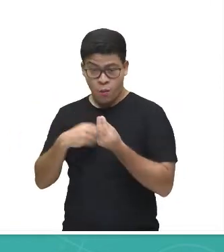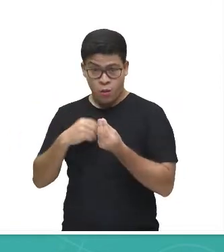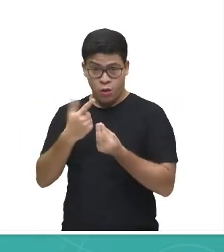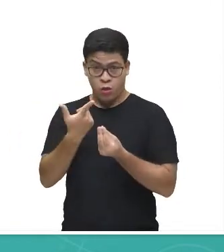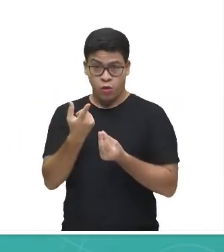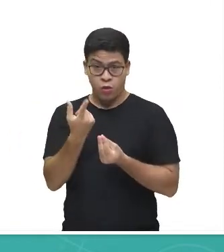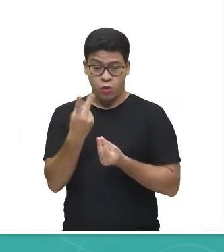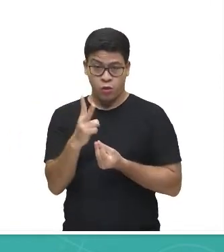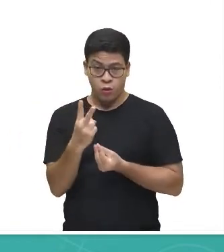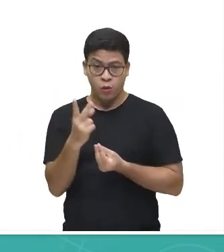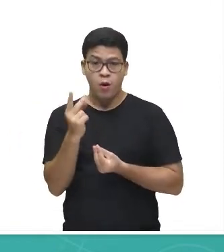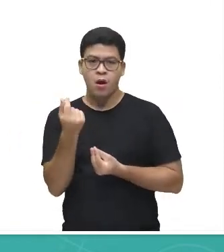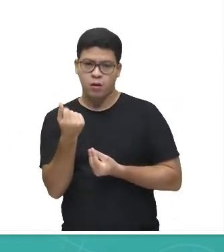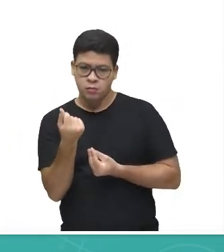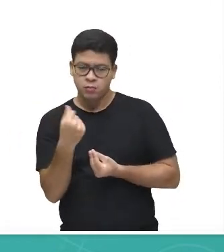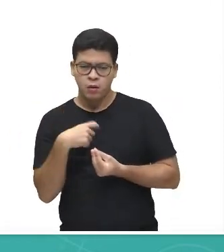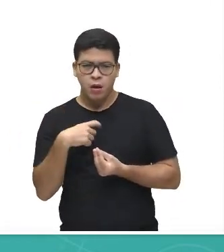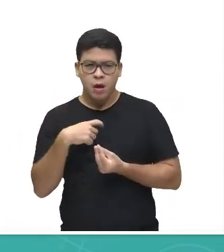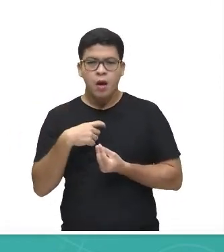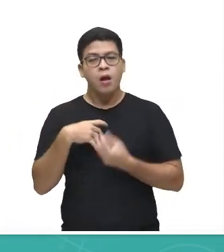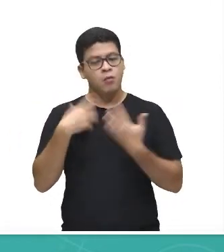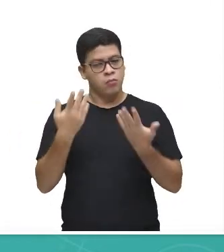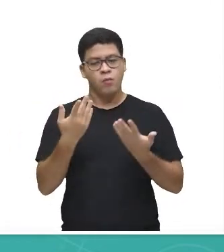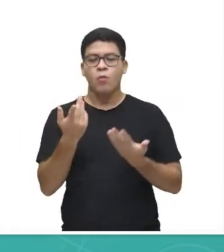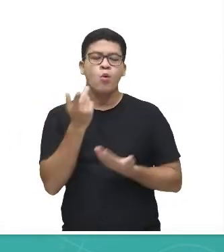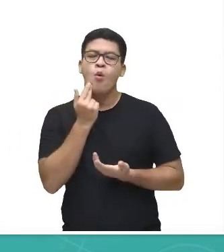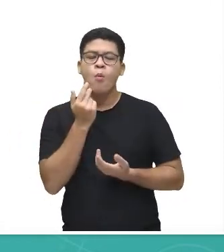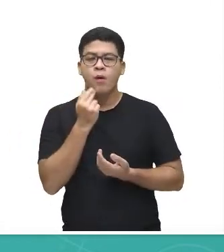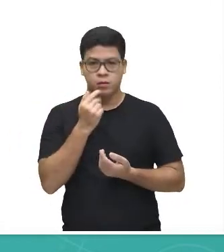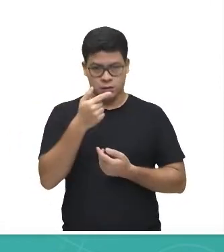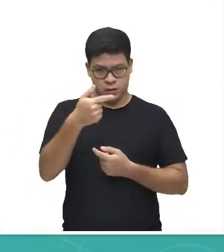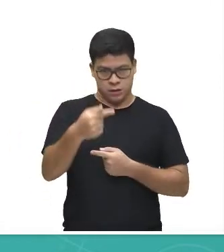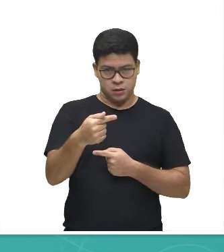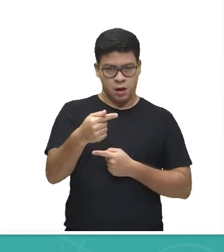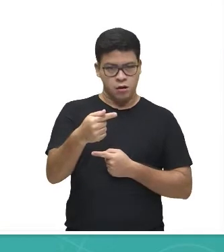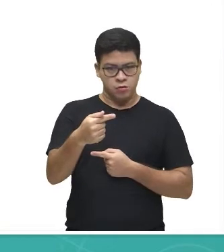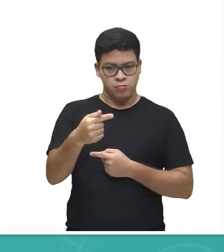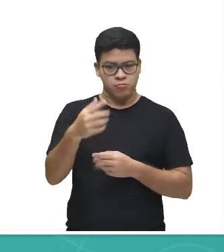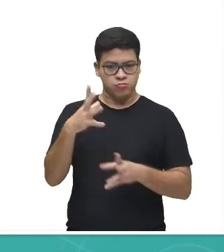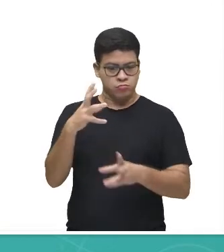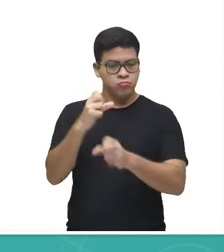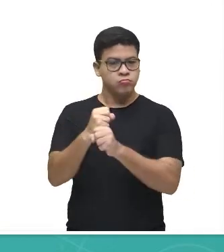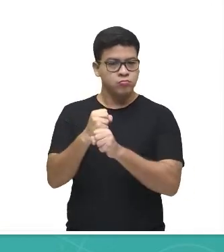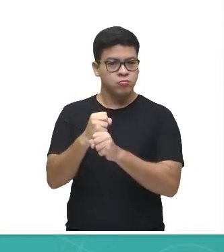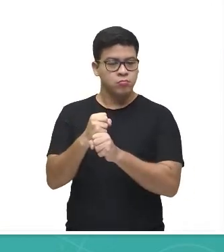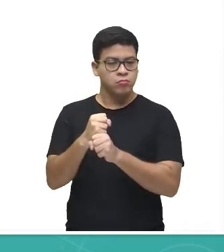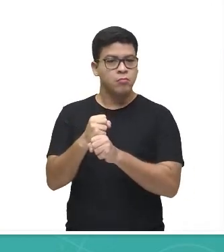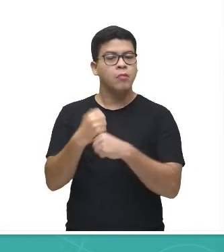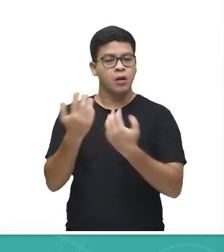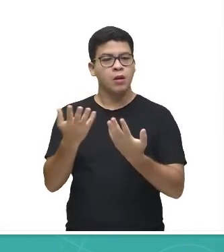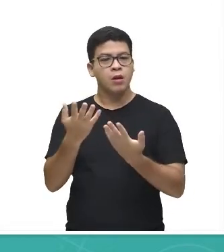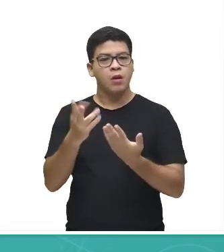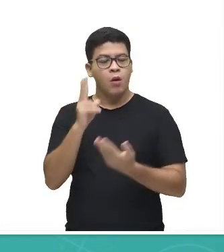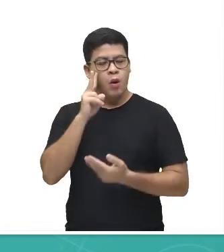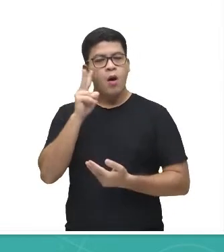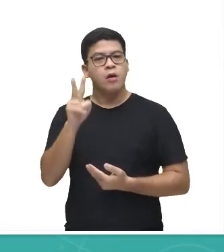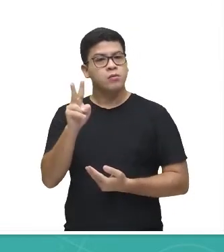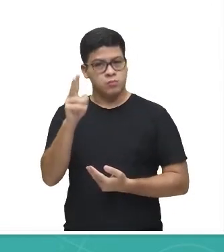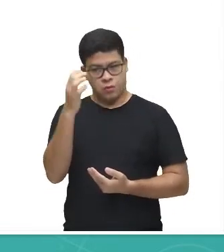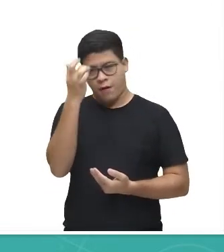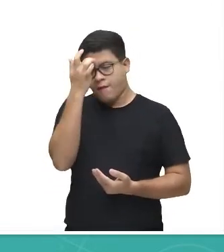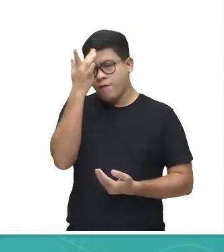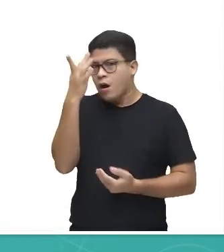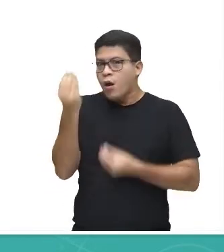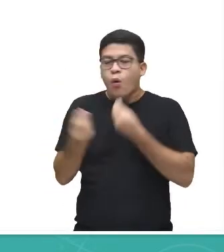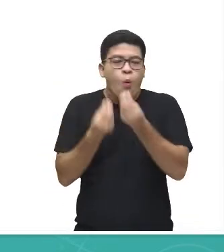Pedrinho ficou com R$7, né? Então vejam, às vezes a gente pode até não